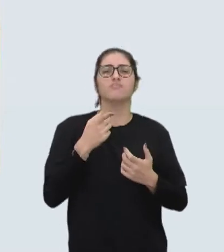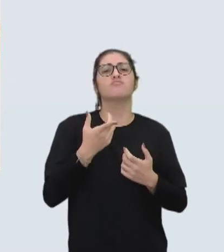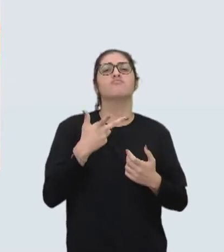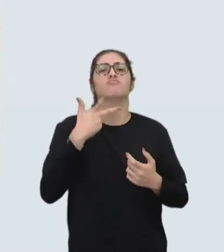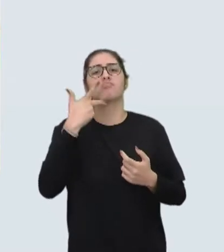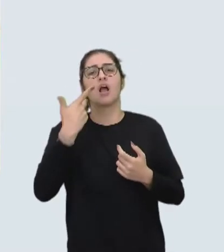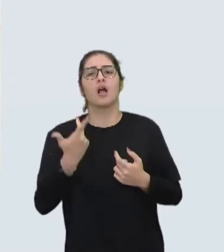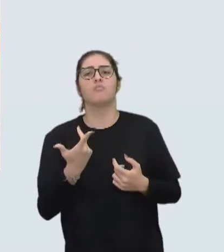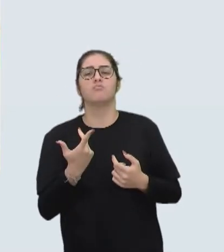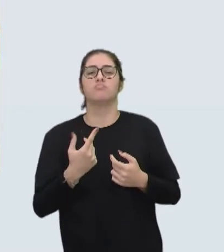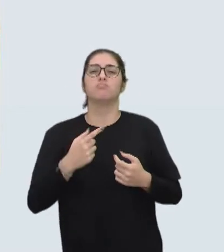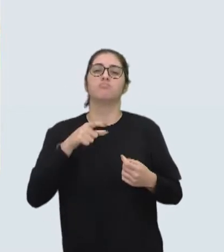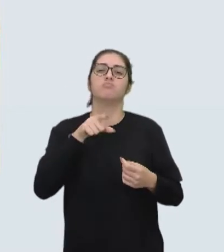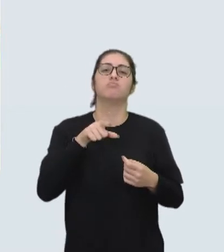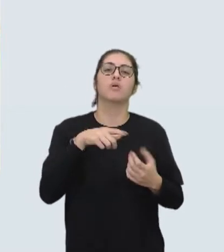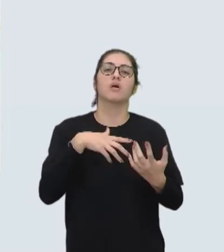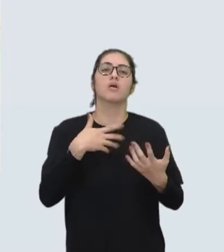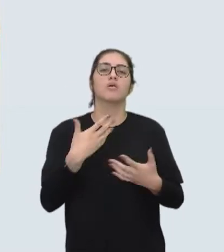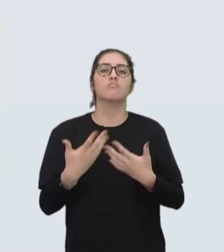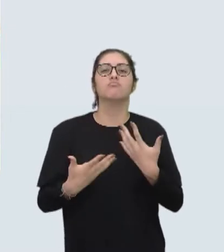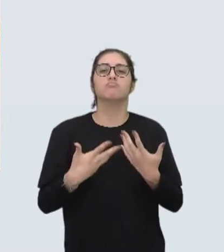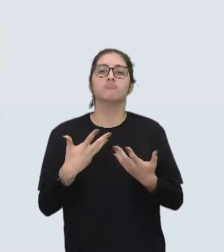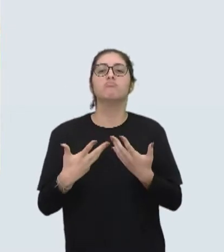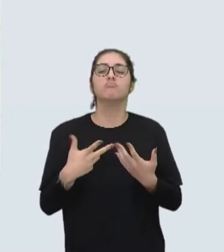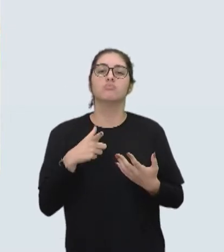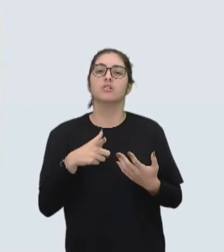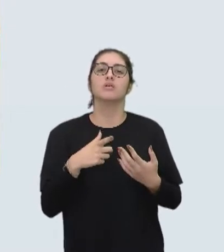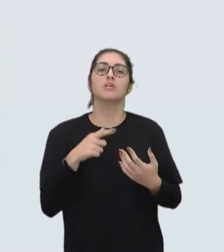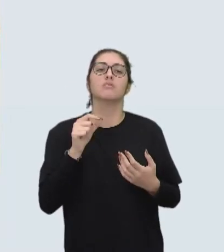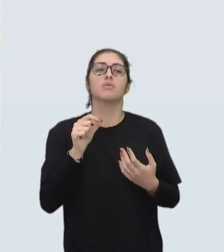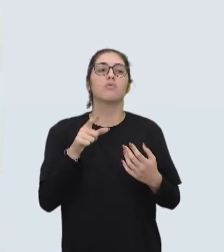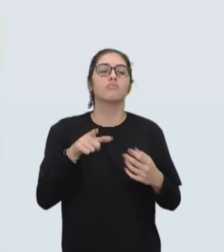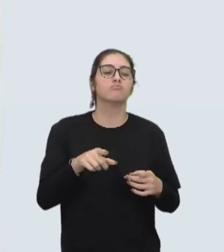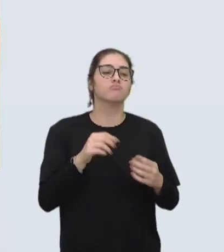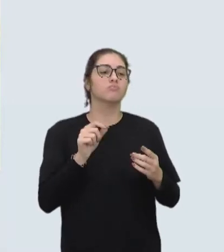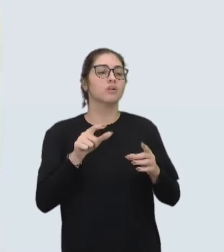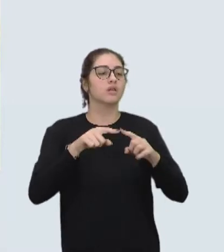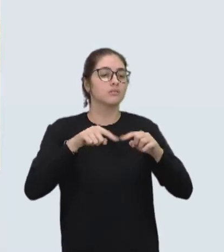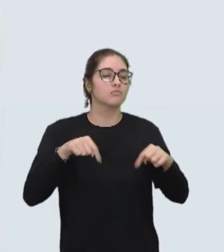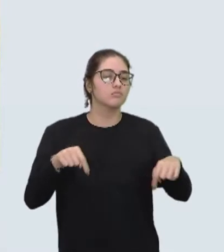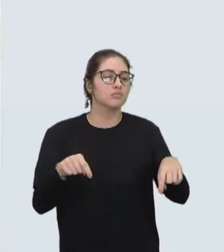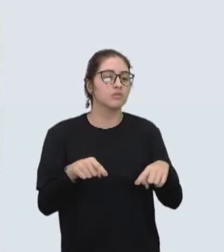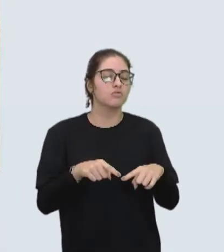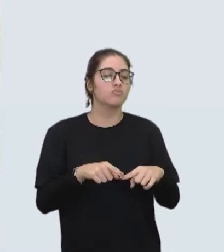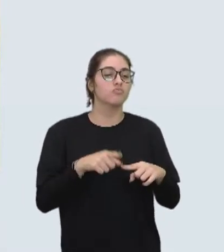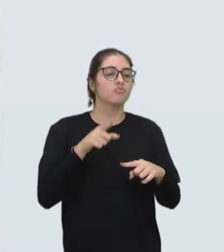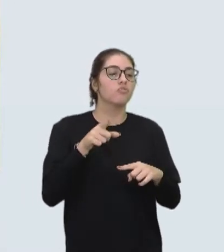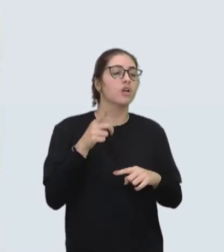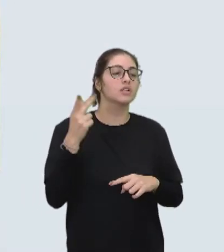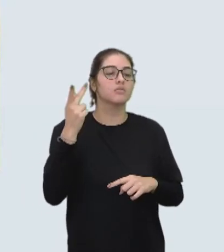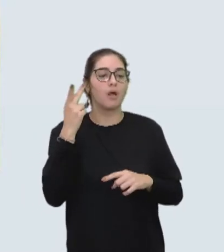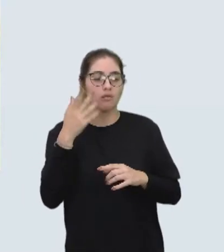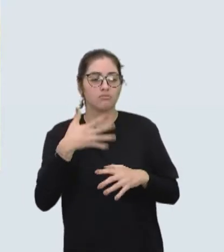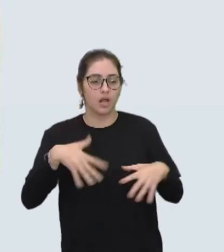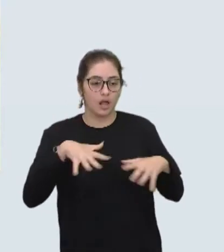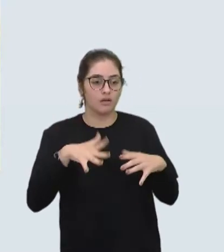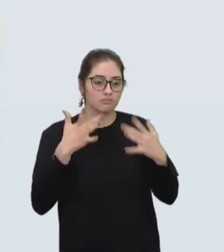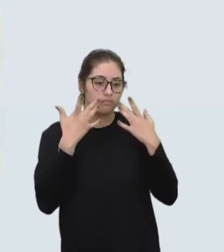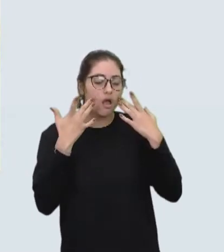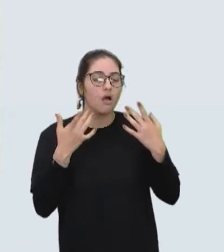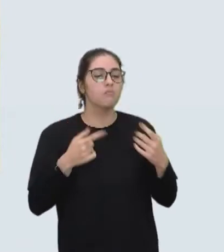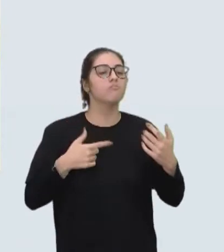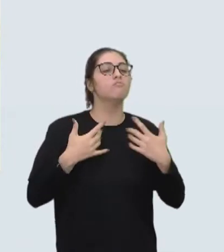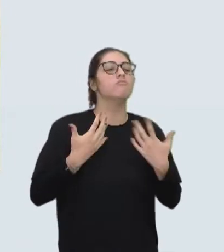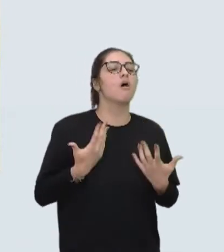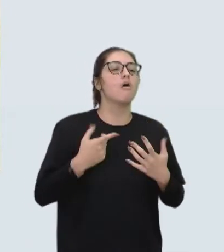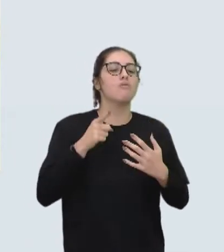pouco sobre esse espaço, a importância dele, o que ele representa para você, para a nossa sociedade, para a cidade de São Paulo, para o nosso país, enfim.